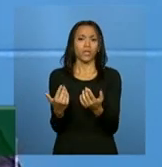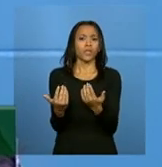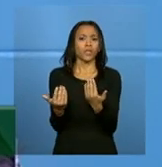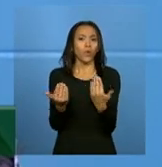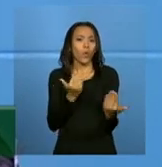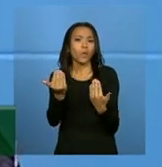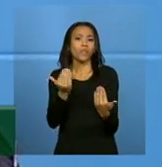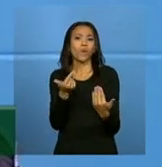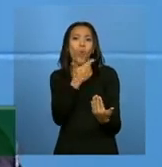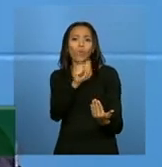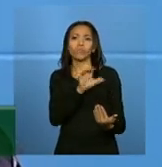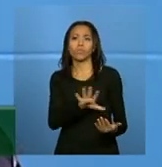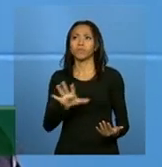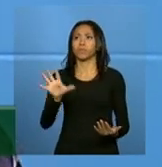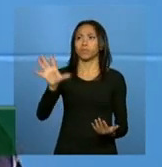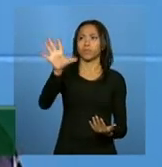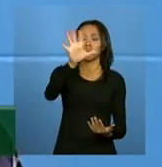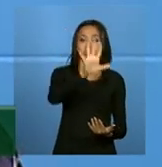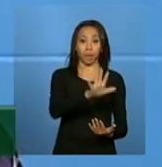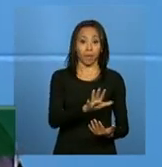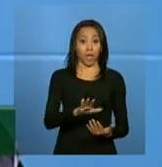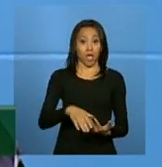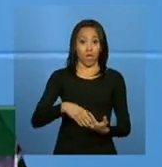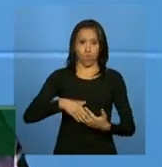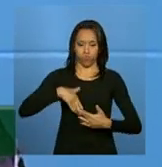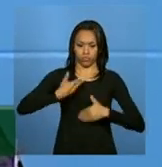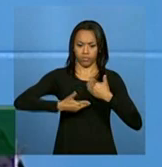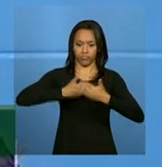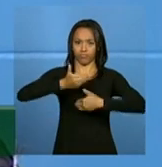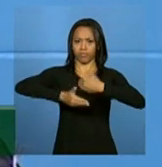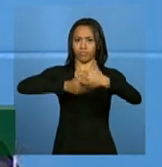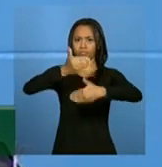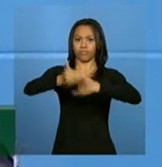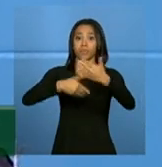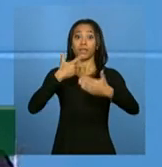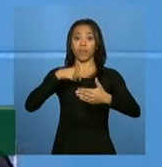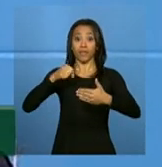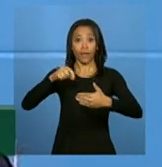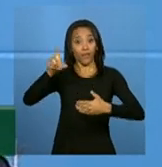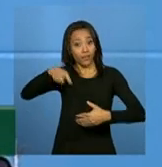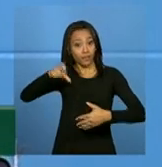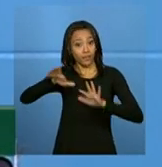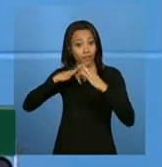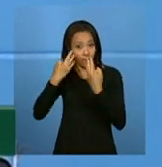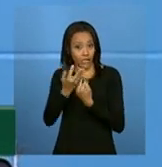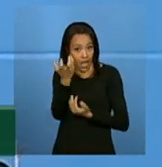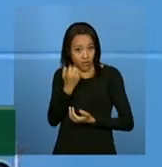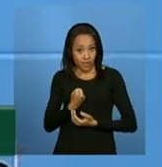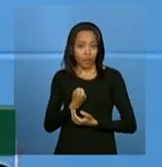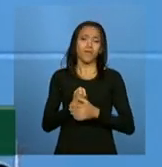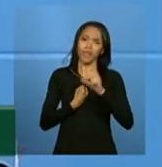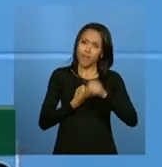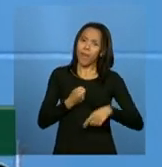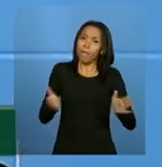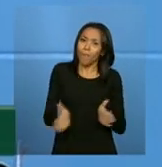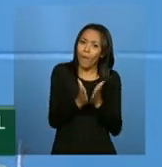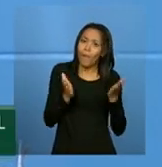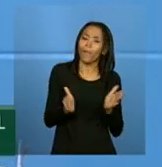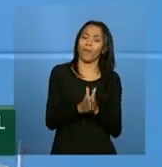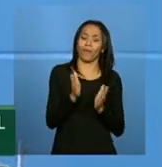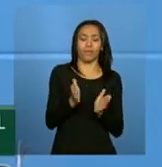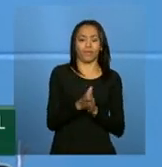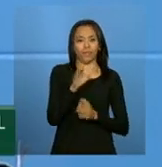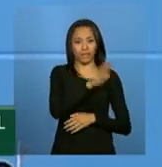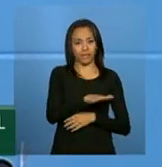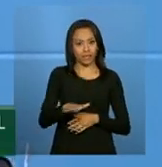algumas regiões, o desempenho das nossas crianças do Bolsa Família, que são crianças pobres, está acima da média de cada